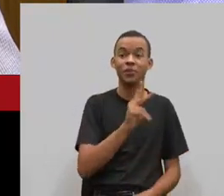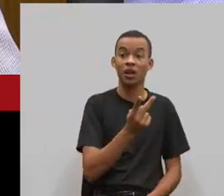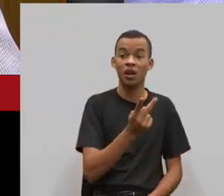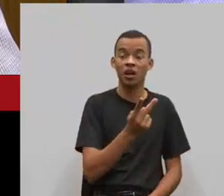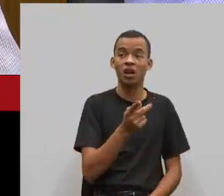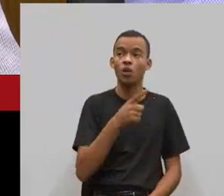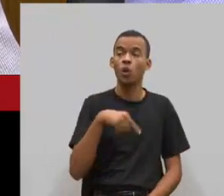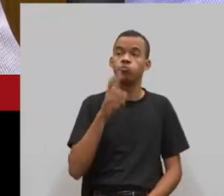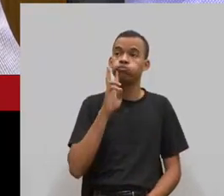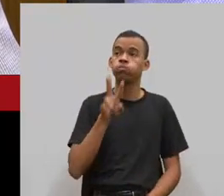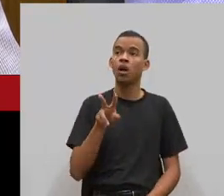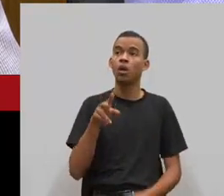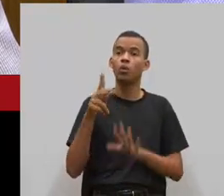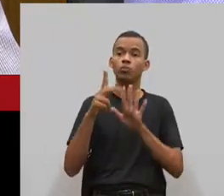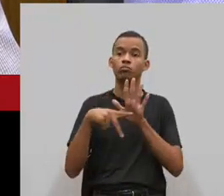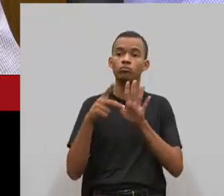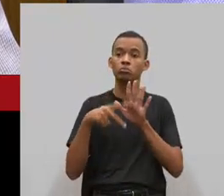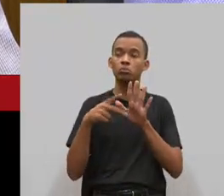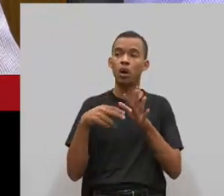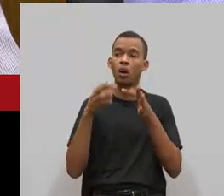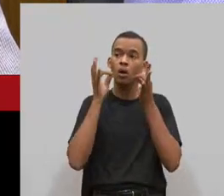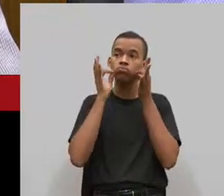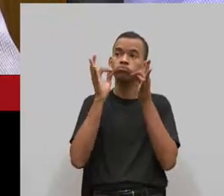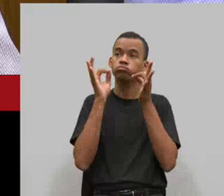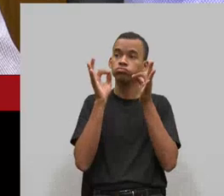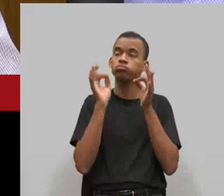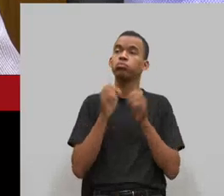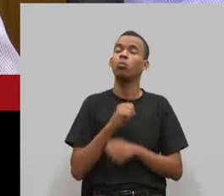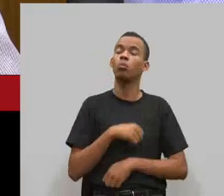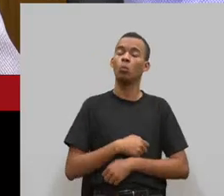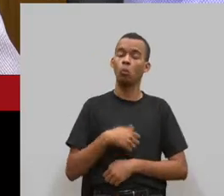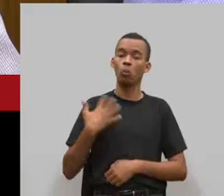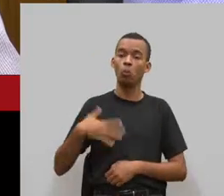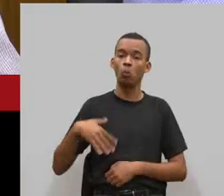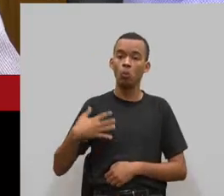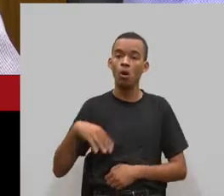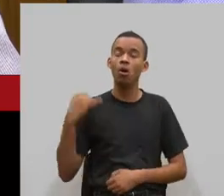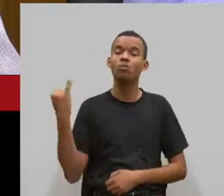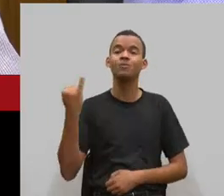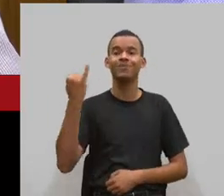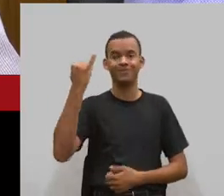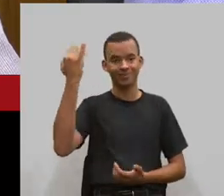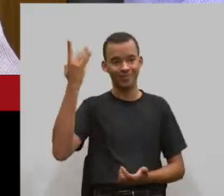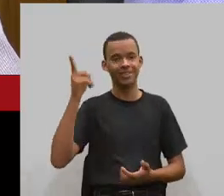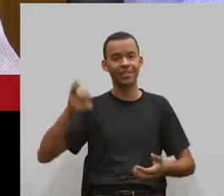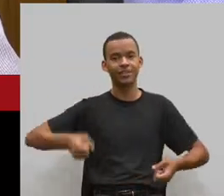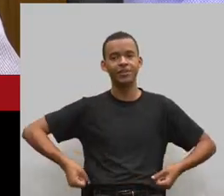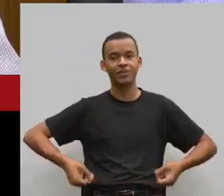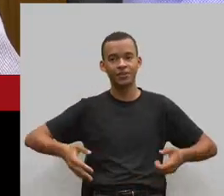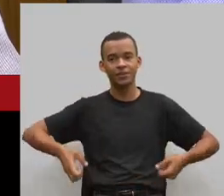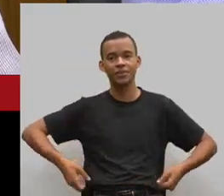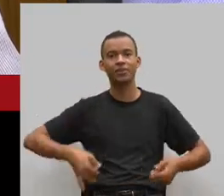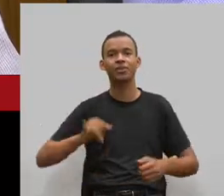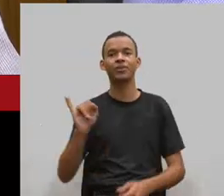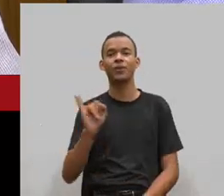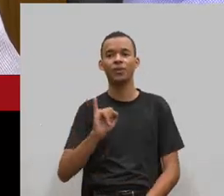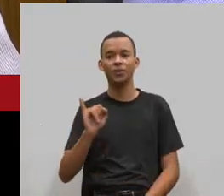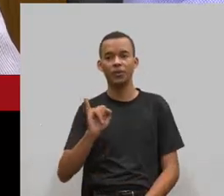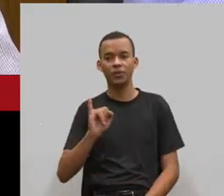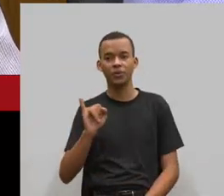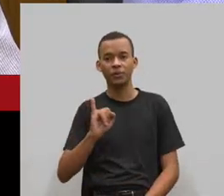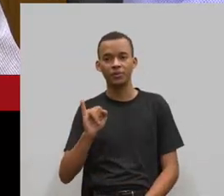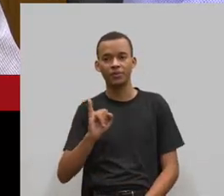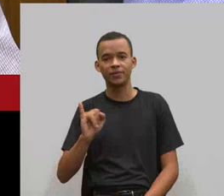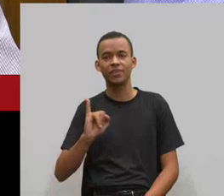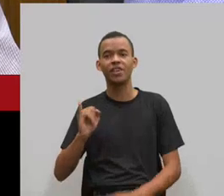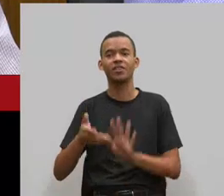ouvindo aí um projeto muito importante vai ser entado a a cadeia de roda imposto né